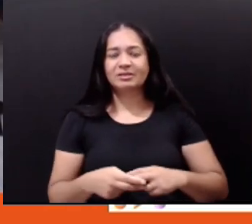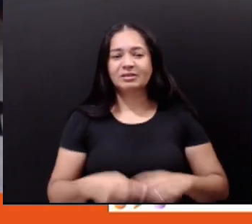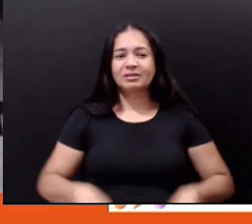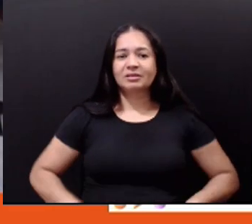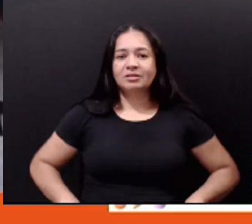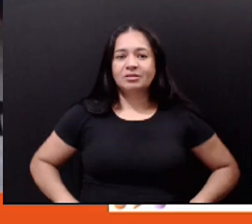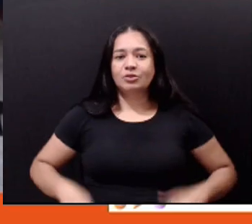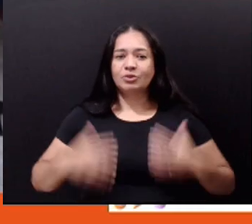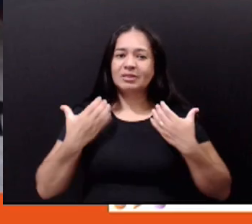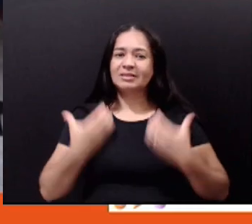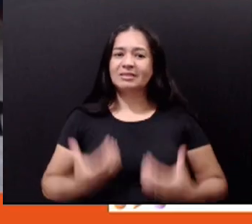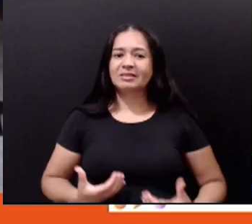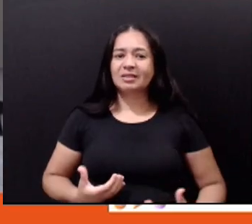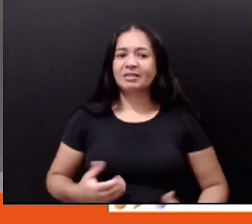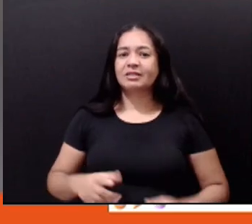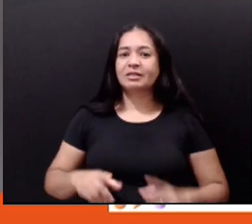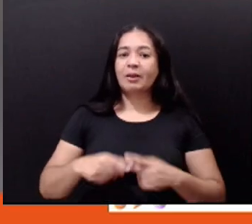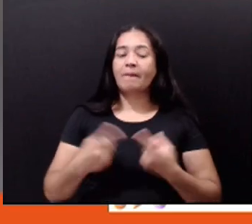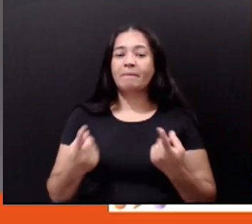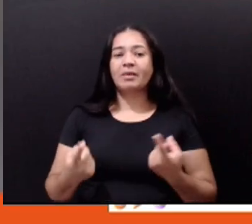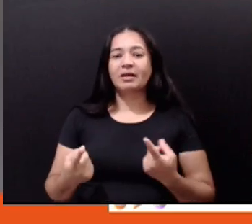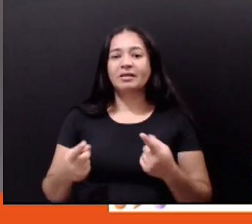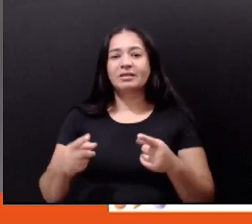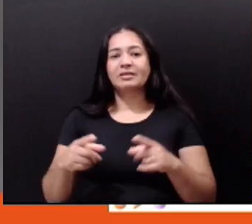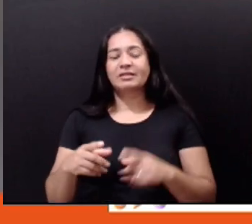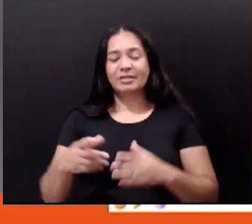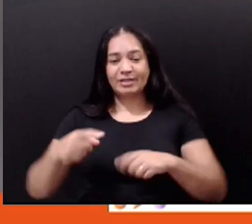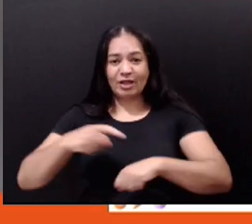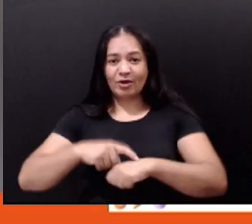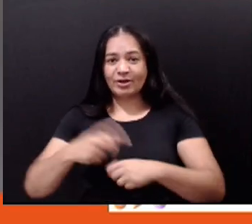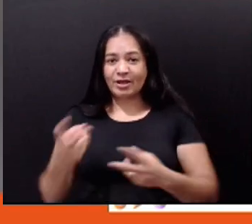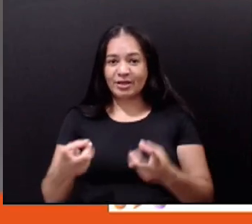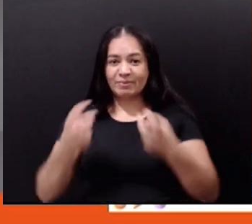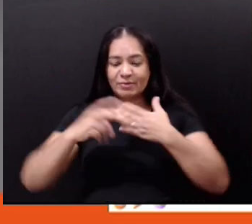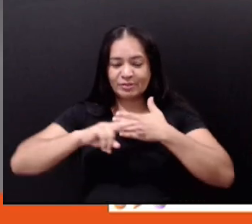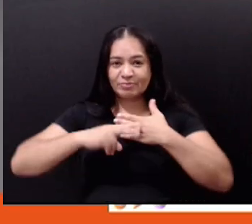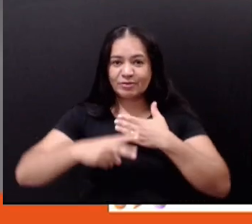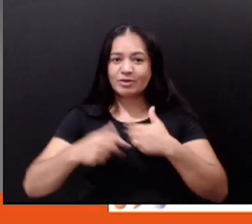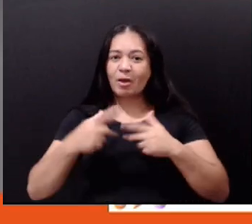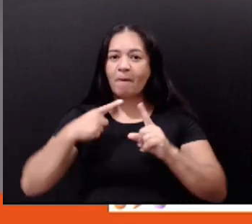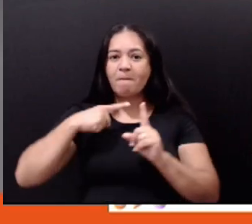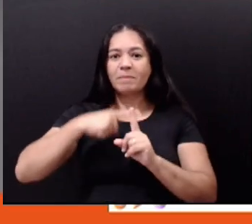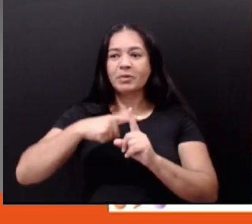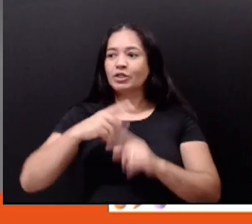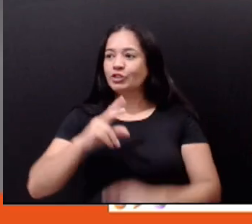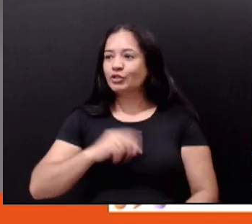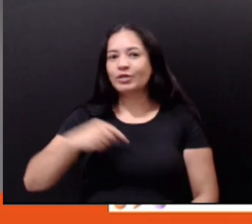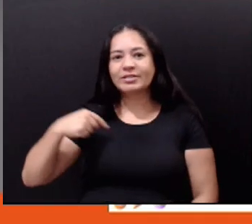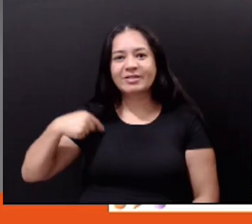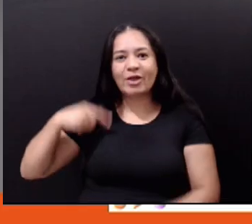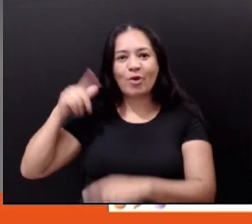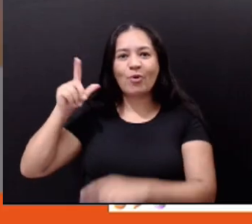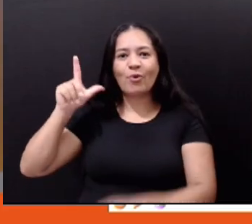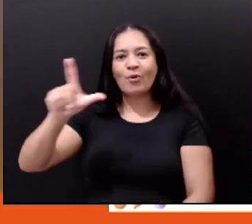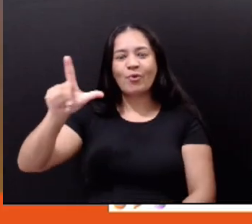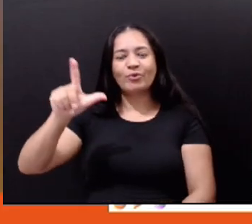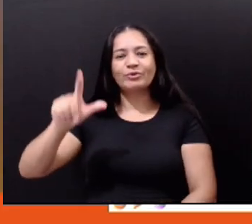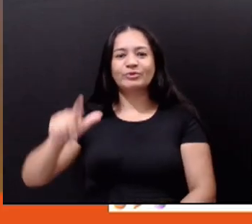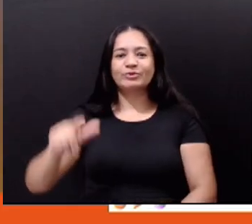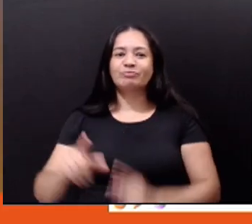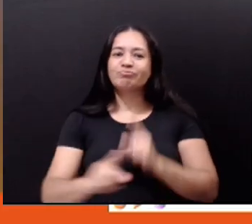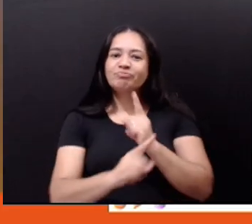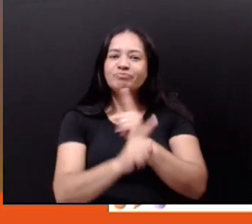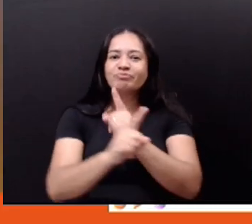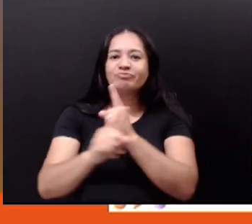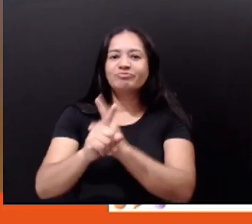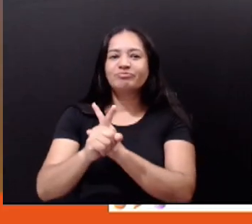também quando tem os seus resultados positivos, também é um motivador de falar, puxa, eu consegui fazer. Deu certo, eu encontrei uma solução, eu